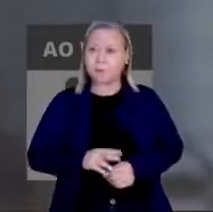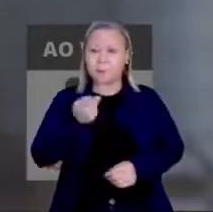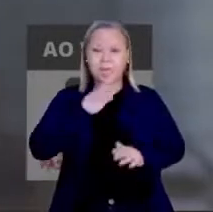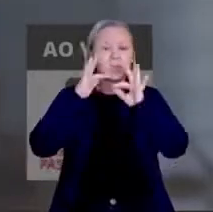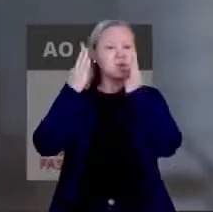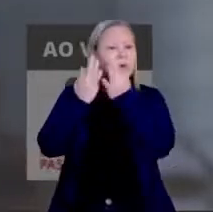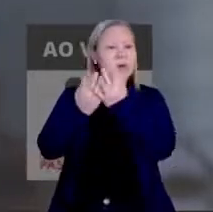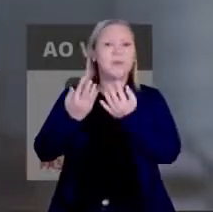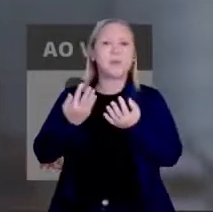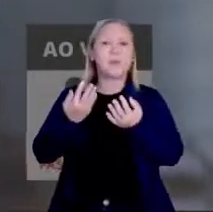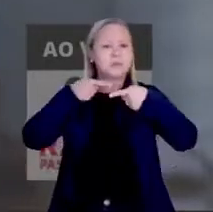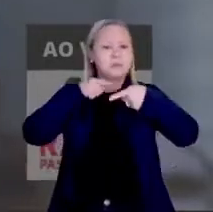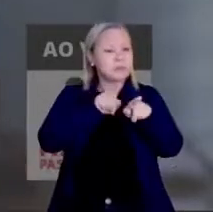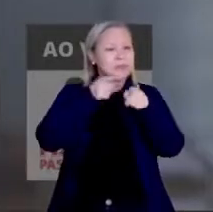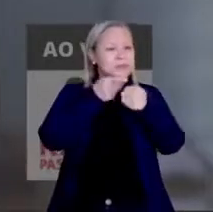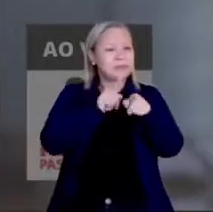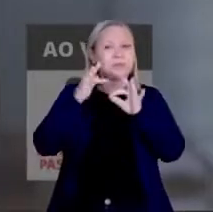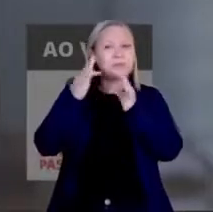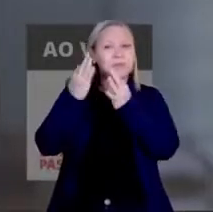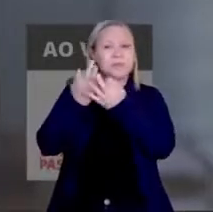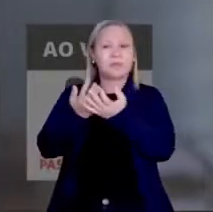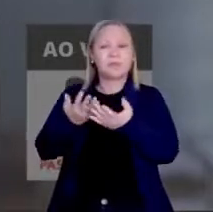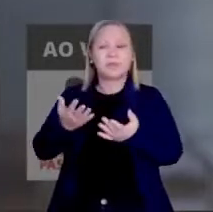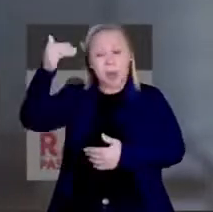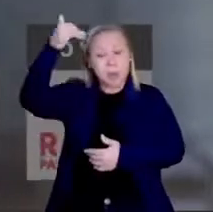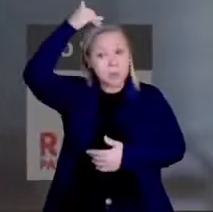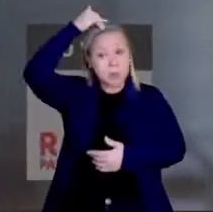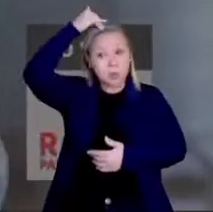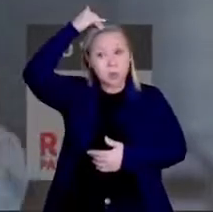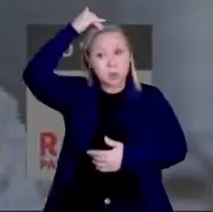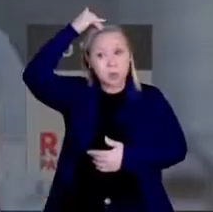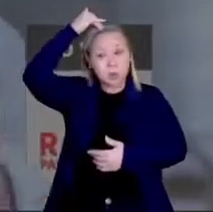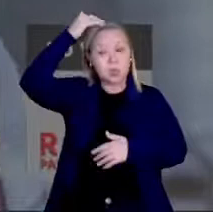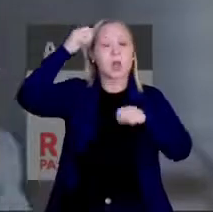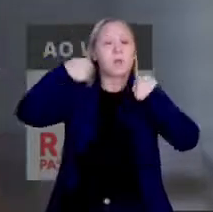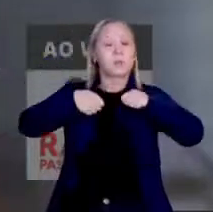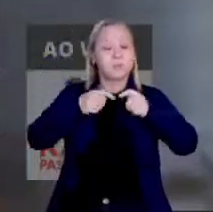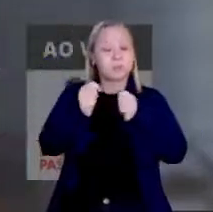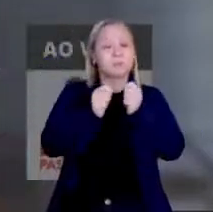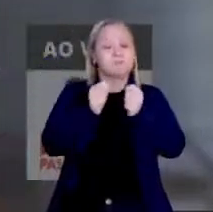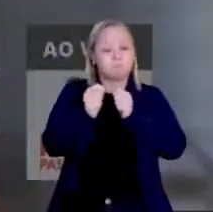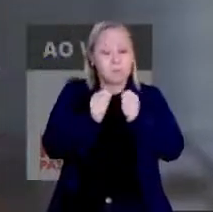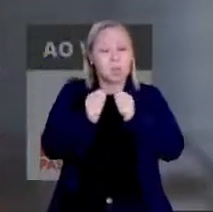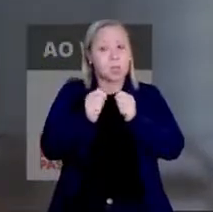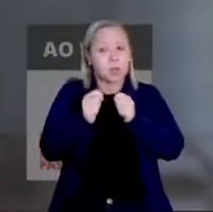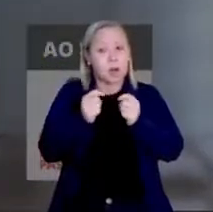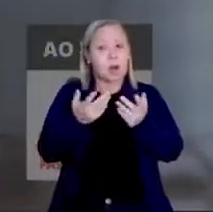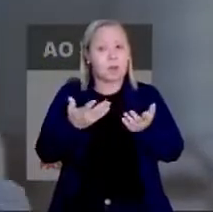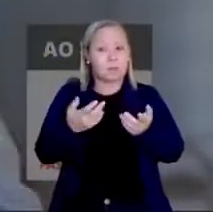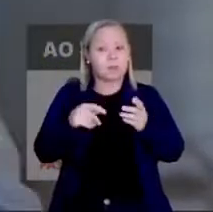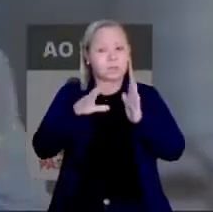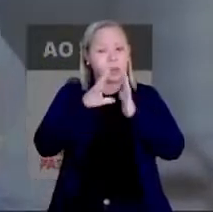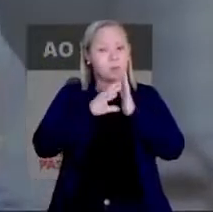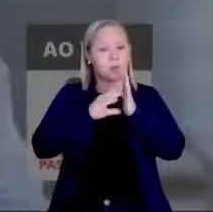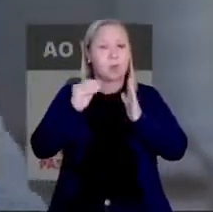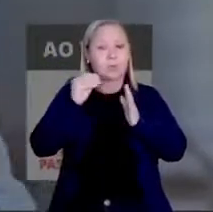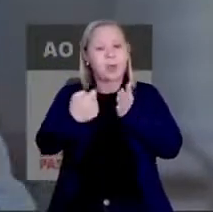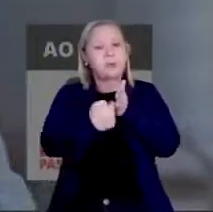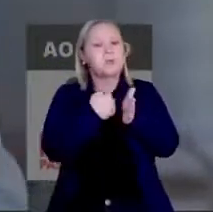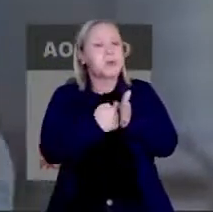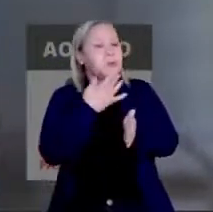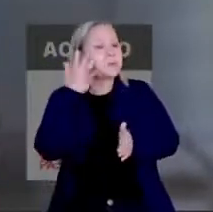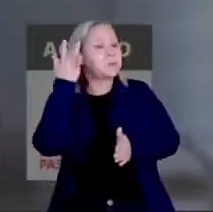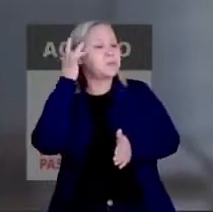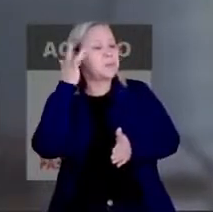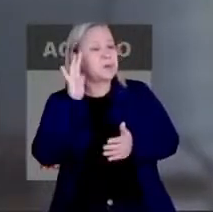Era tratado como se fosse um ranceniano. Era tratado como se ninguém quisesse chegar perto de mim. Porque